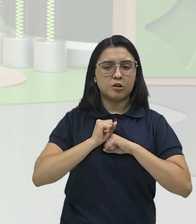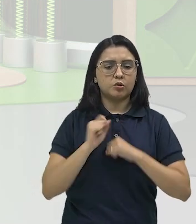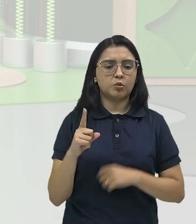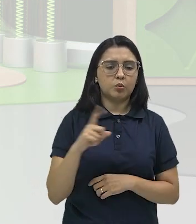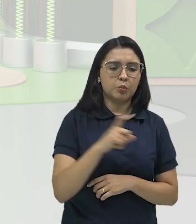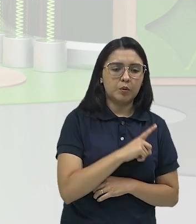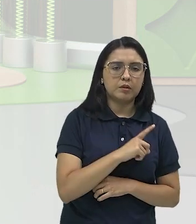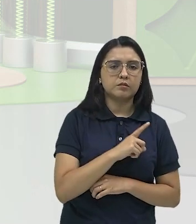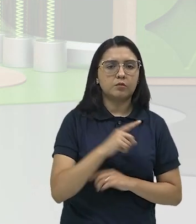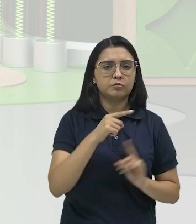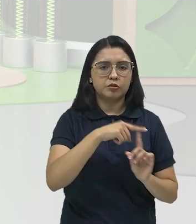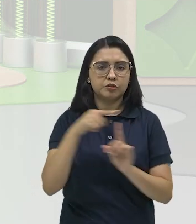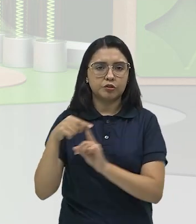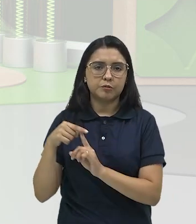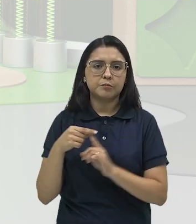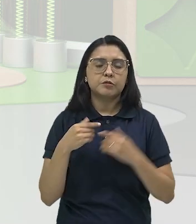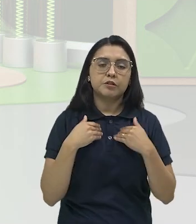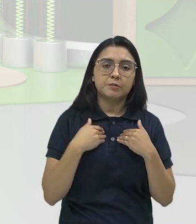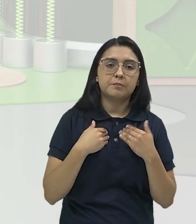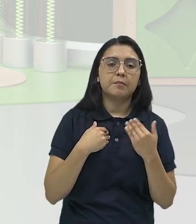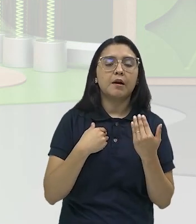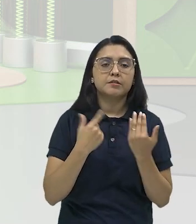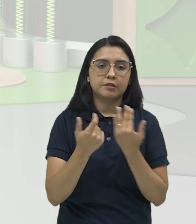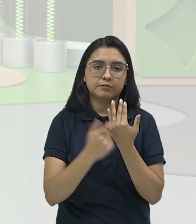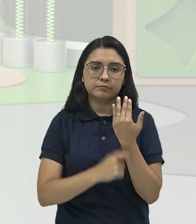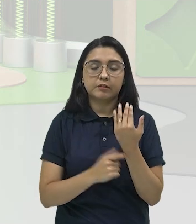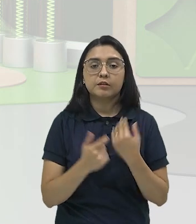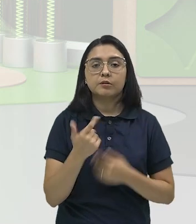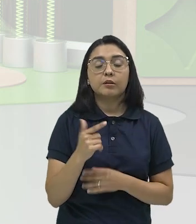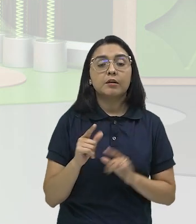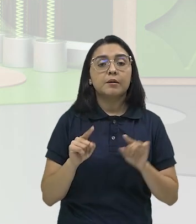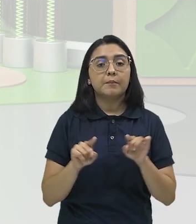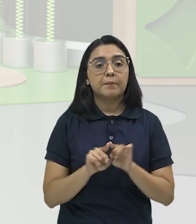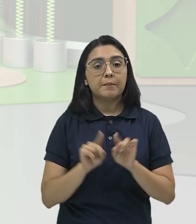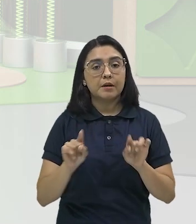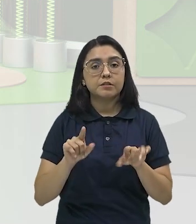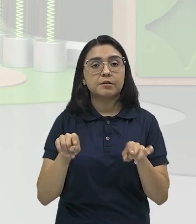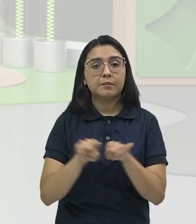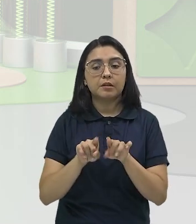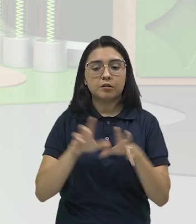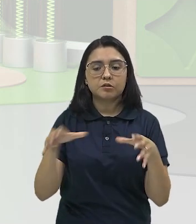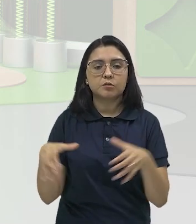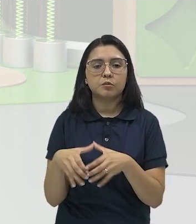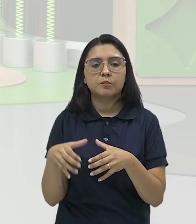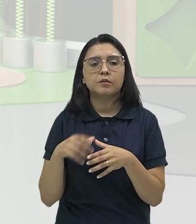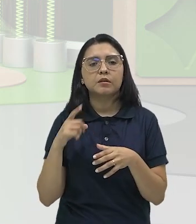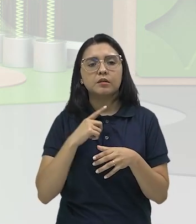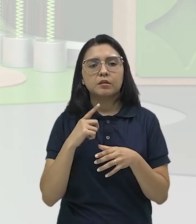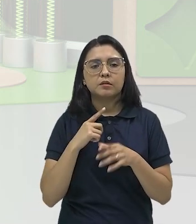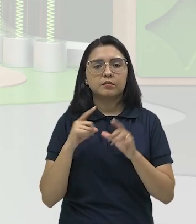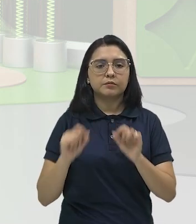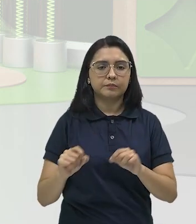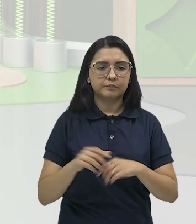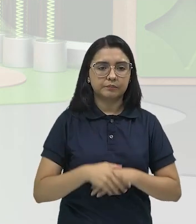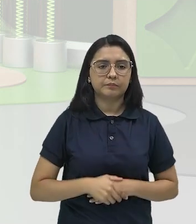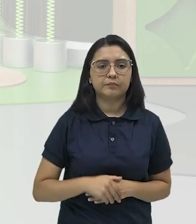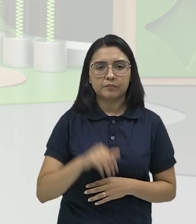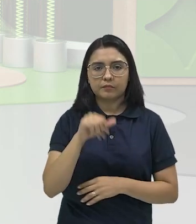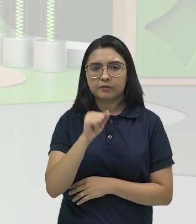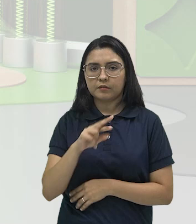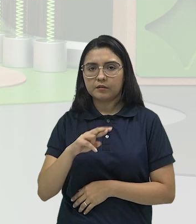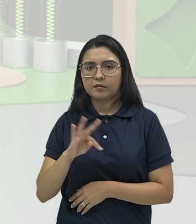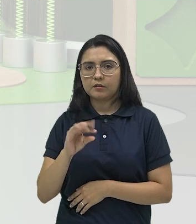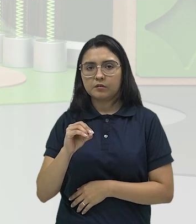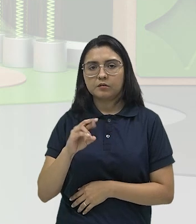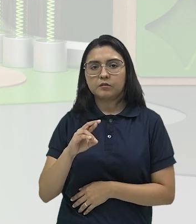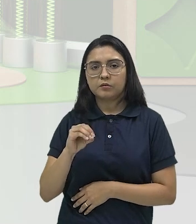de invertebrados. E dentre esses grupos de invertebrados, a gente tem também os artrópodes, tá? Que